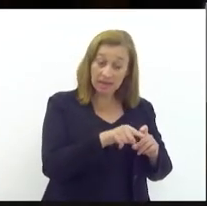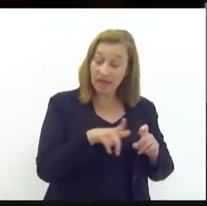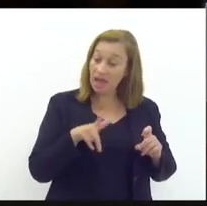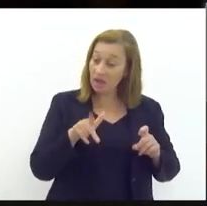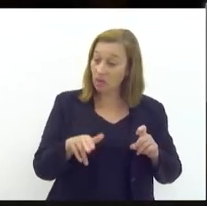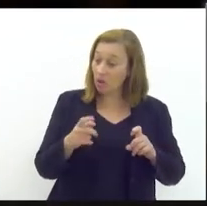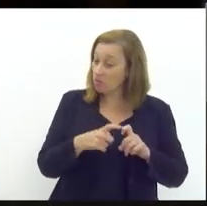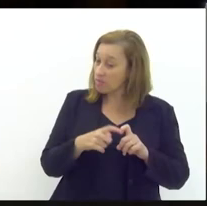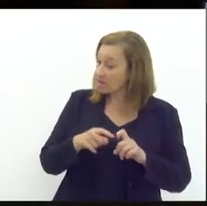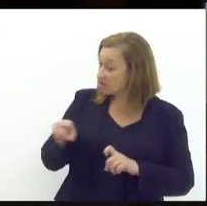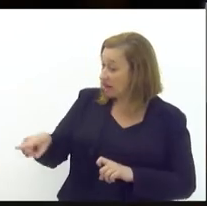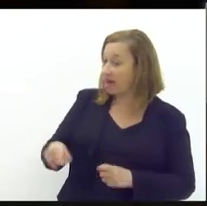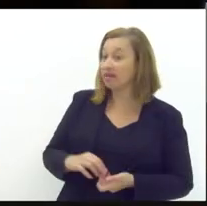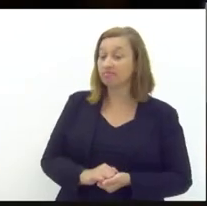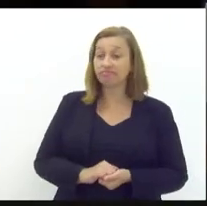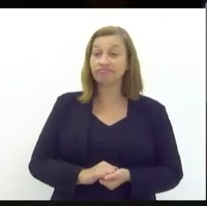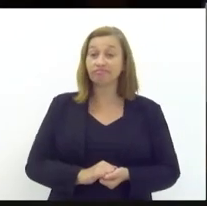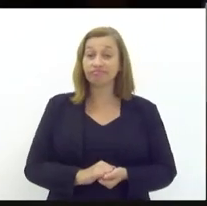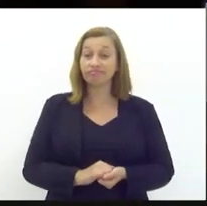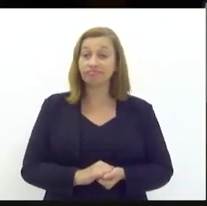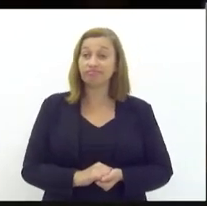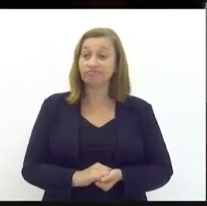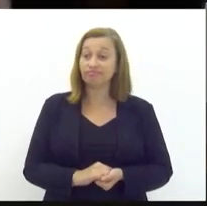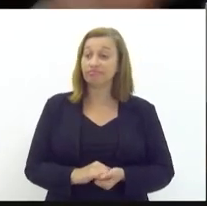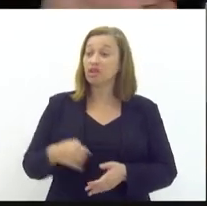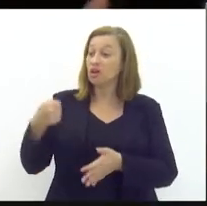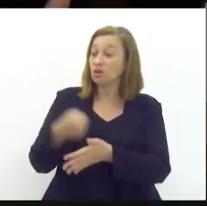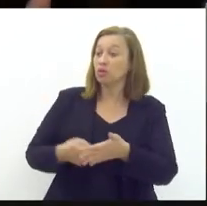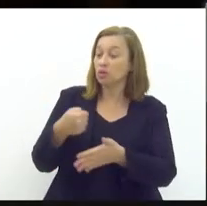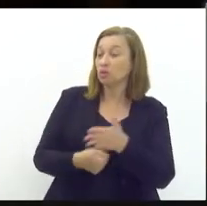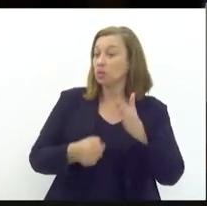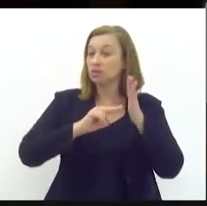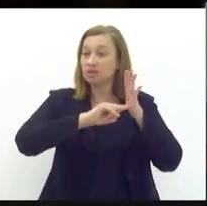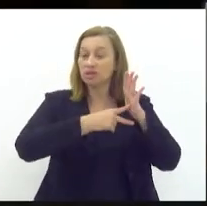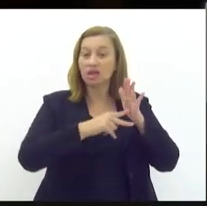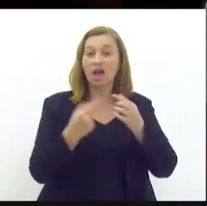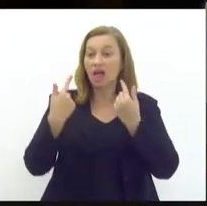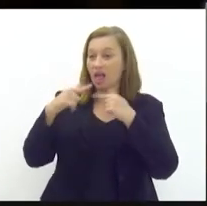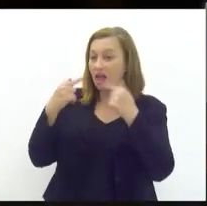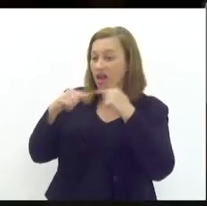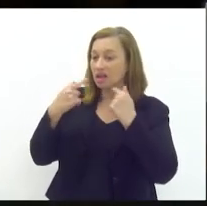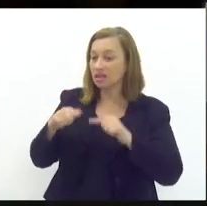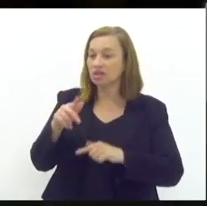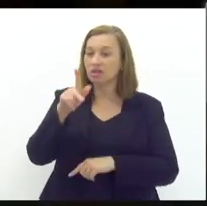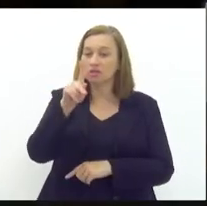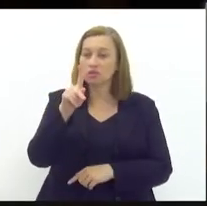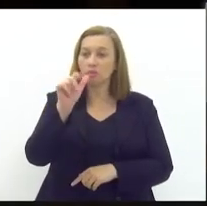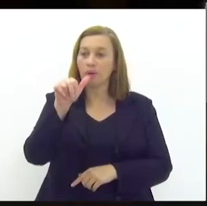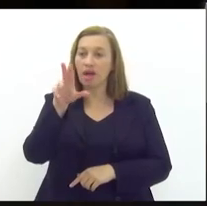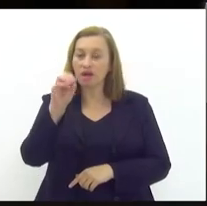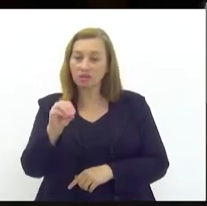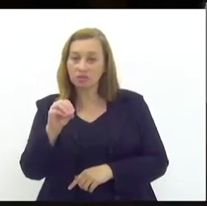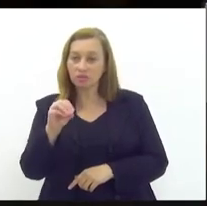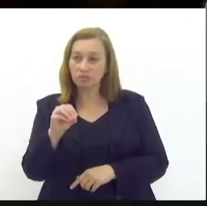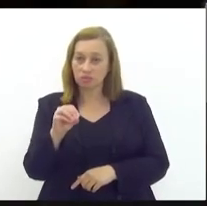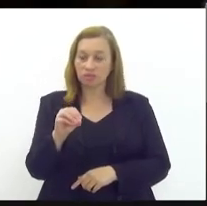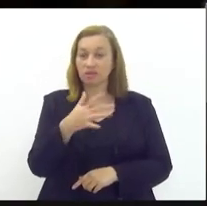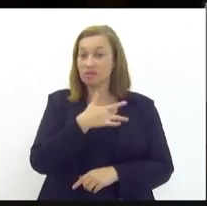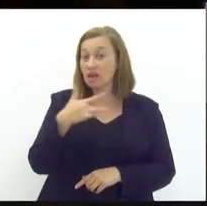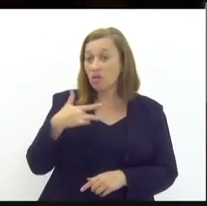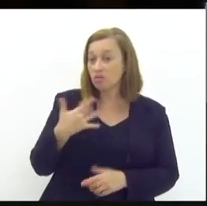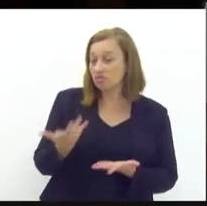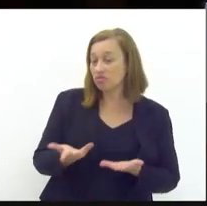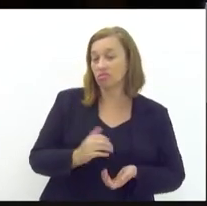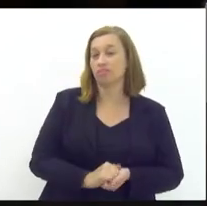República Luiz Inácio Lula da Silva começou suas lutas sindicais reclamam o plano reclamando do plano de saúde essa ideia de que